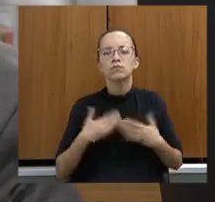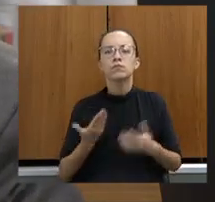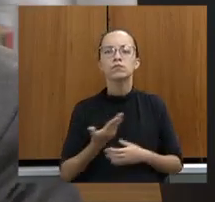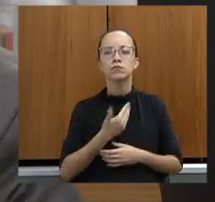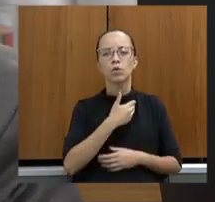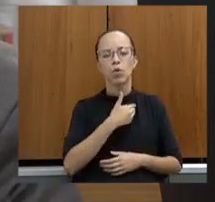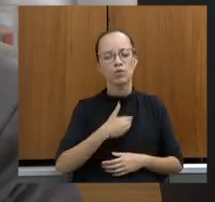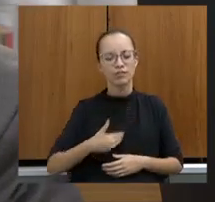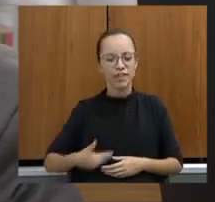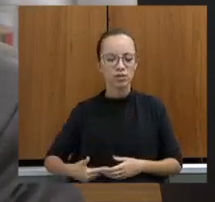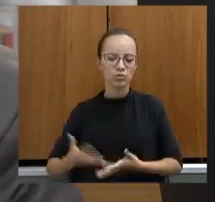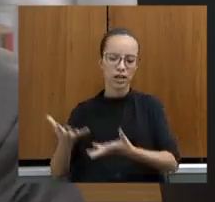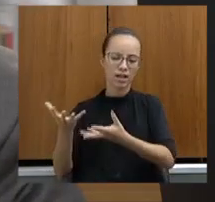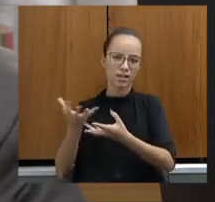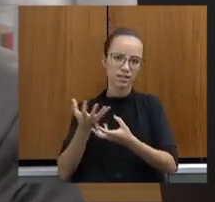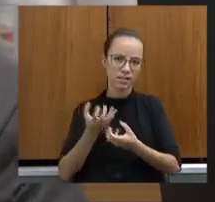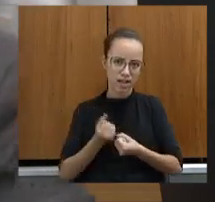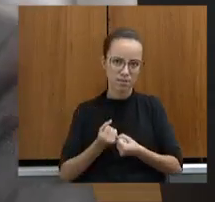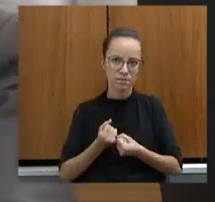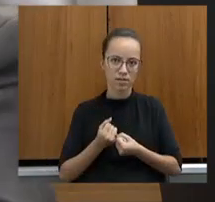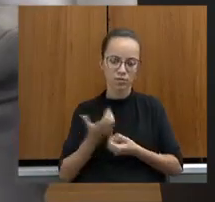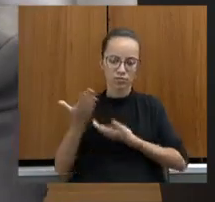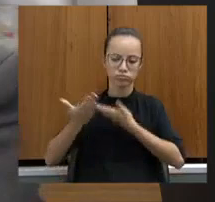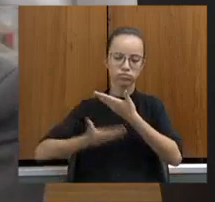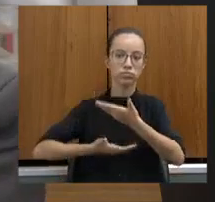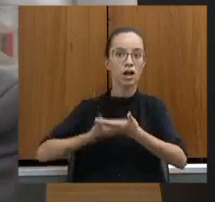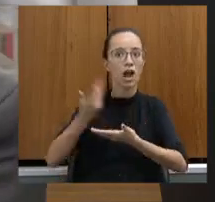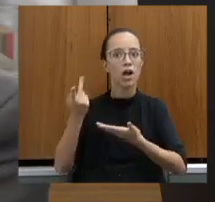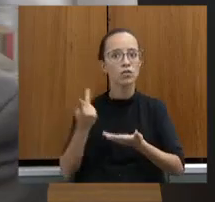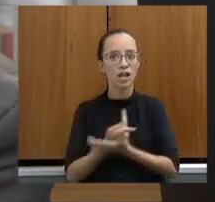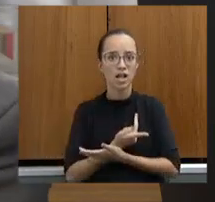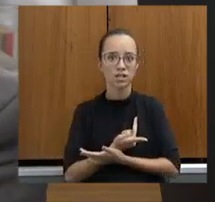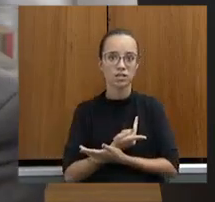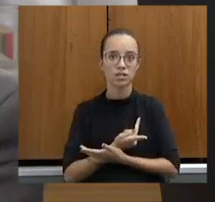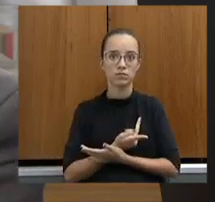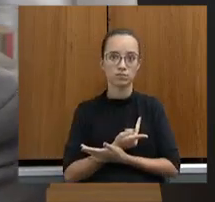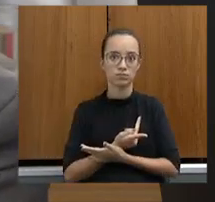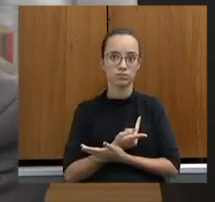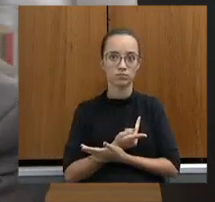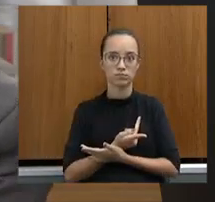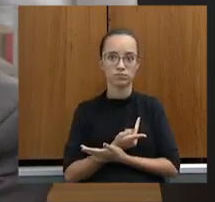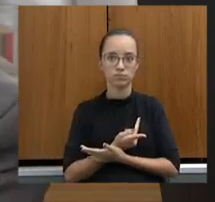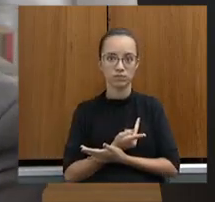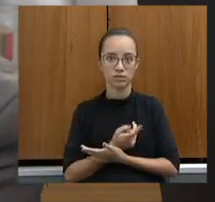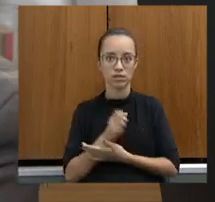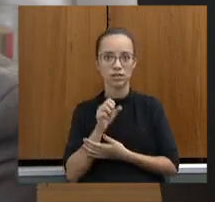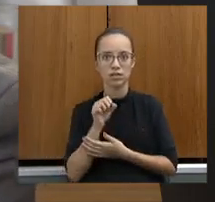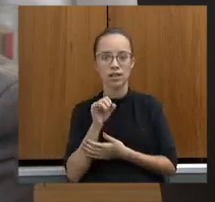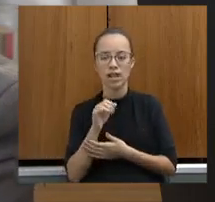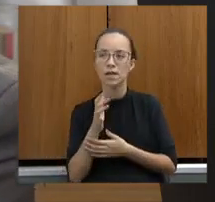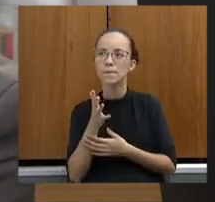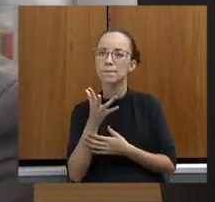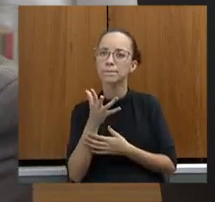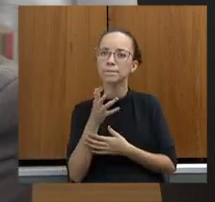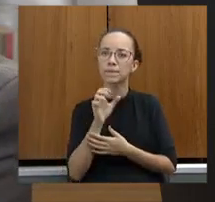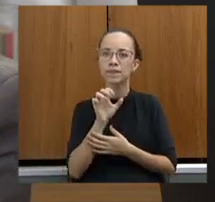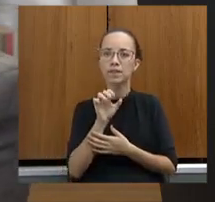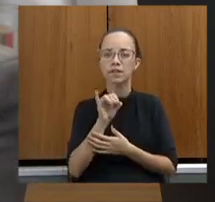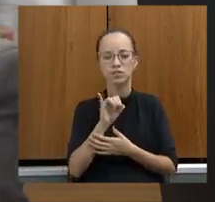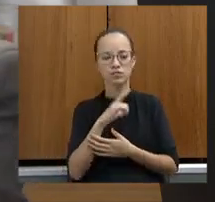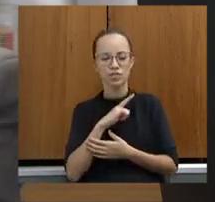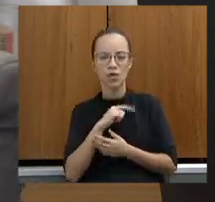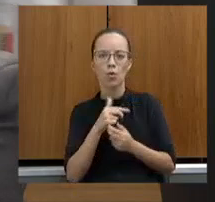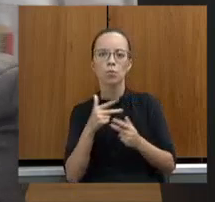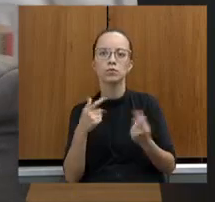Ouve os apelos quem tá do lado de cá falando olha aqui tem um ruído chegou assim dentro de engrenagem secretária direto